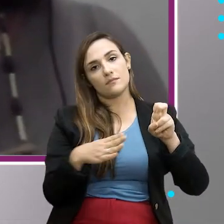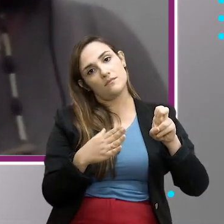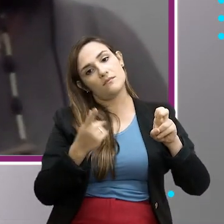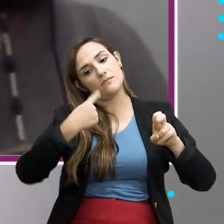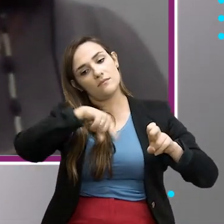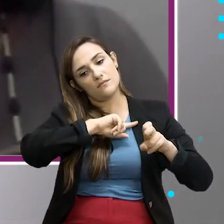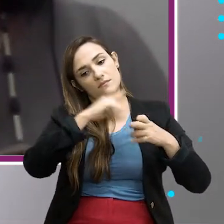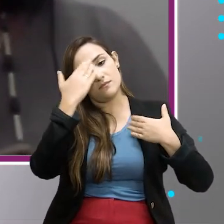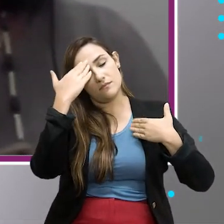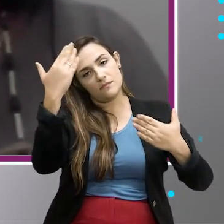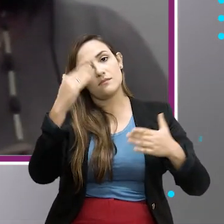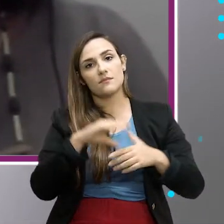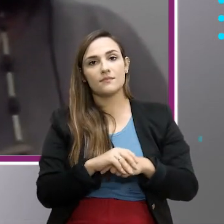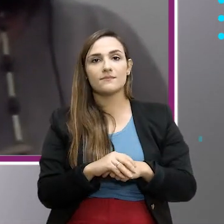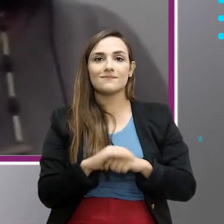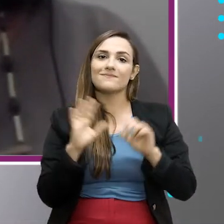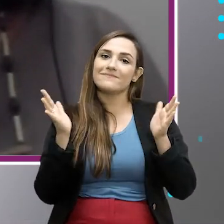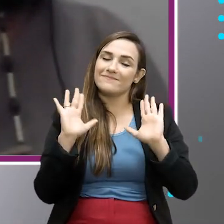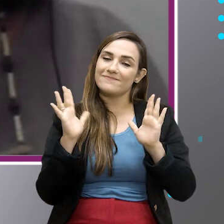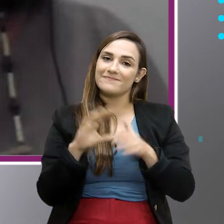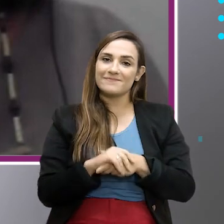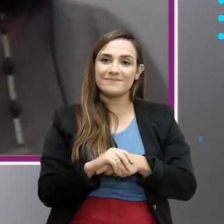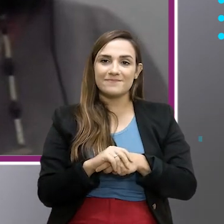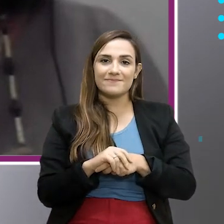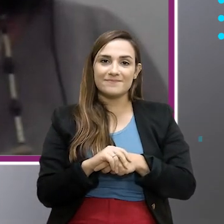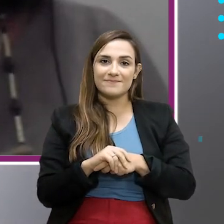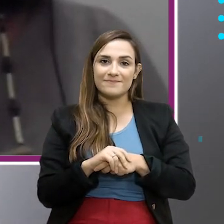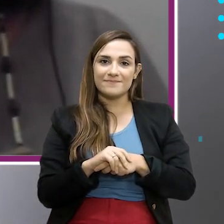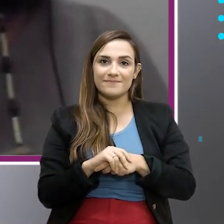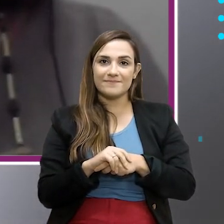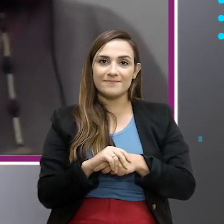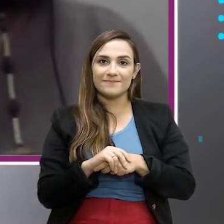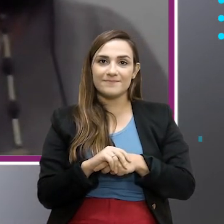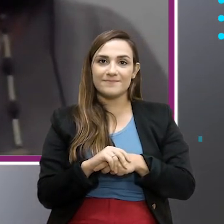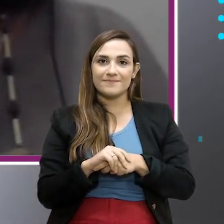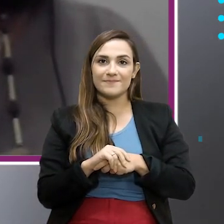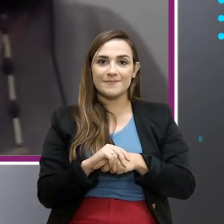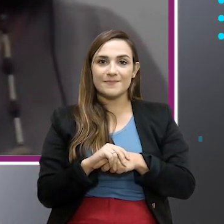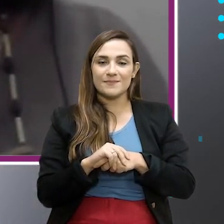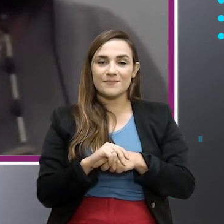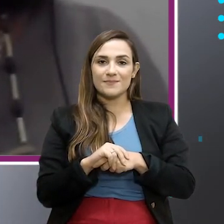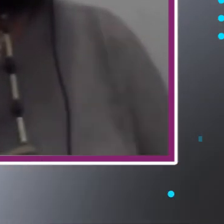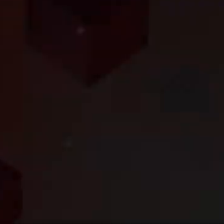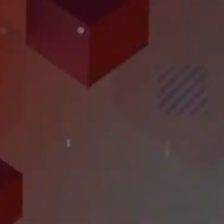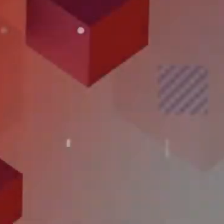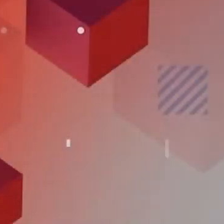num próximo momento com um novo tema, agradecendo a participação de todos. Até a próxima. Tchau, tchau.